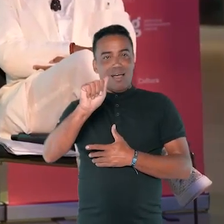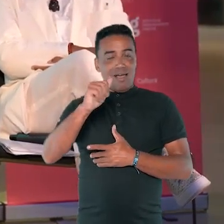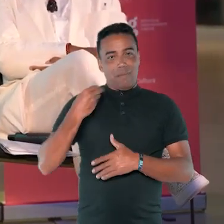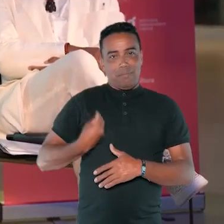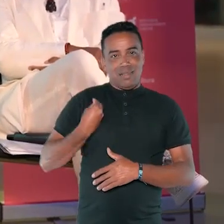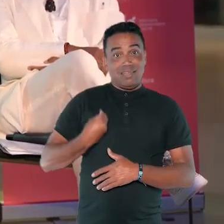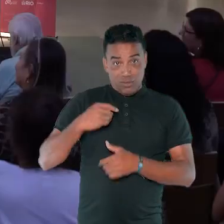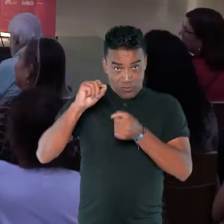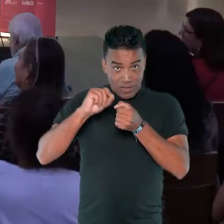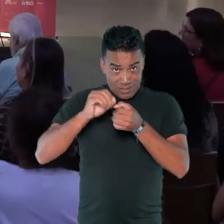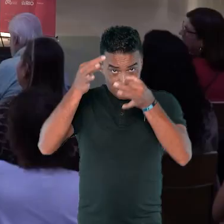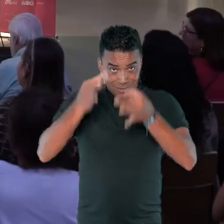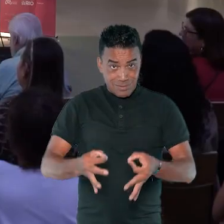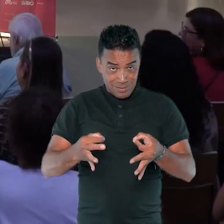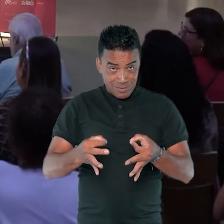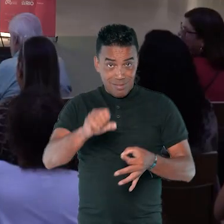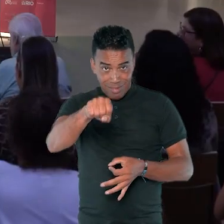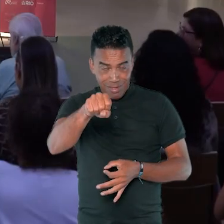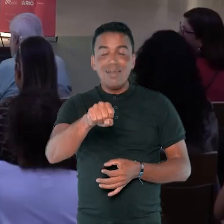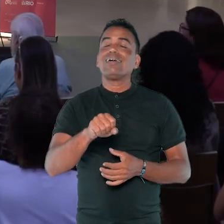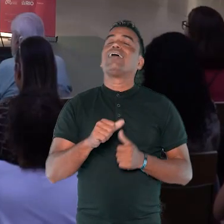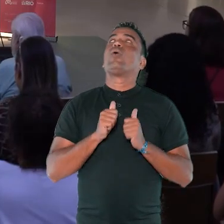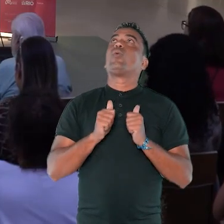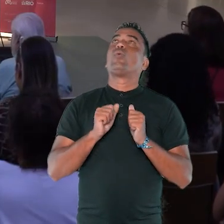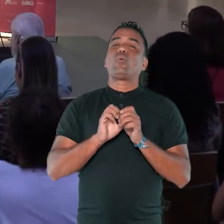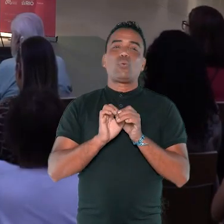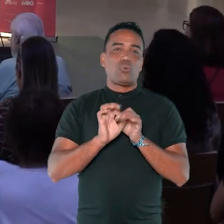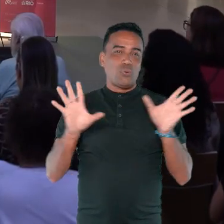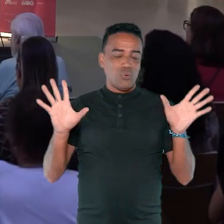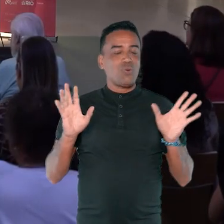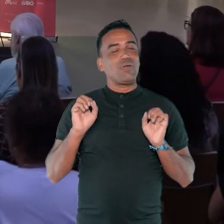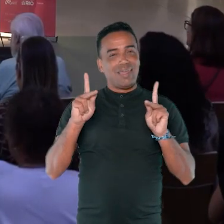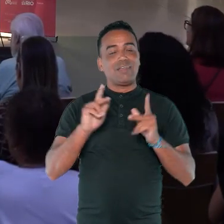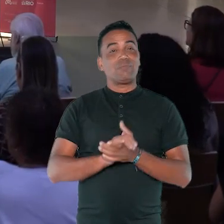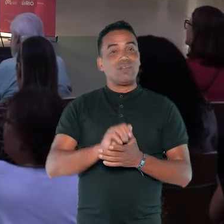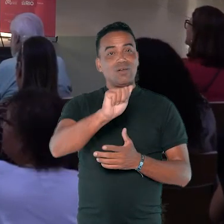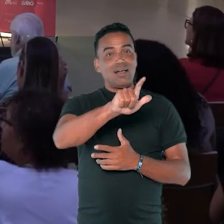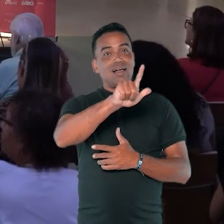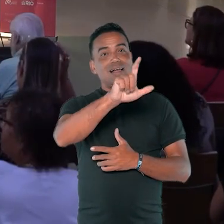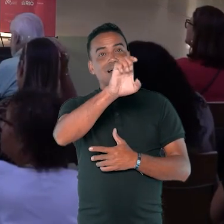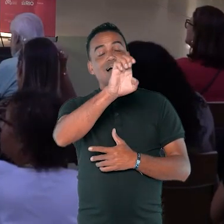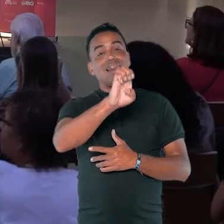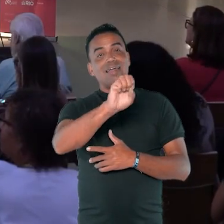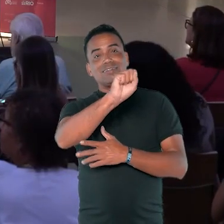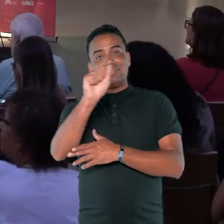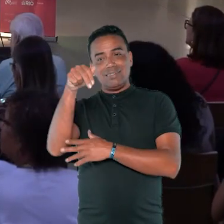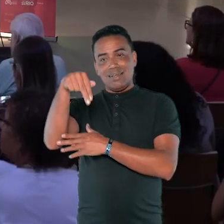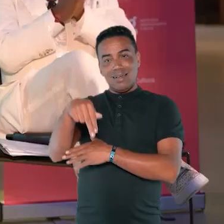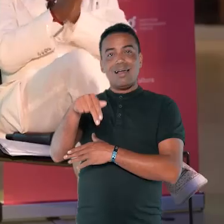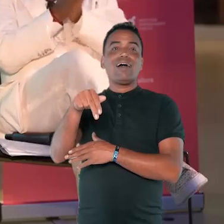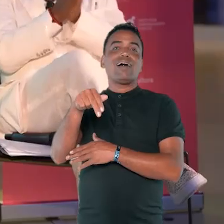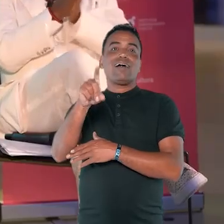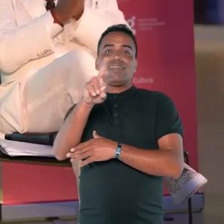que traja roupas escuras. Ela é a intérprete de Libras e traduz simultaneamente tudo o que é falado. Ao longo do evento, a